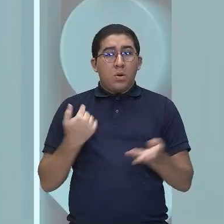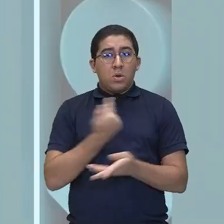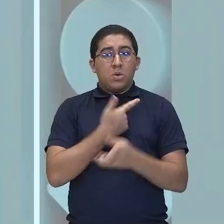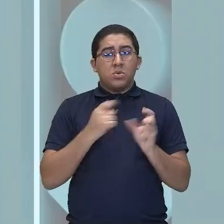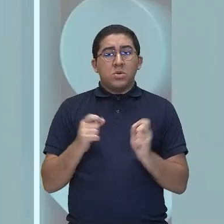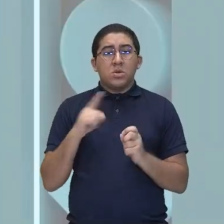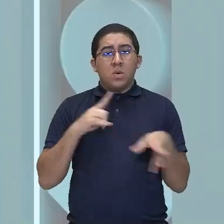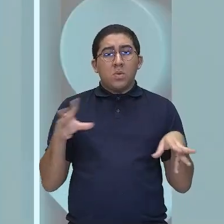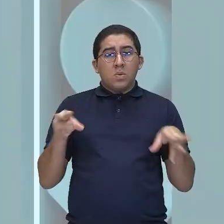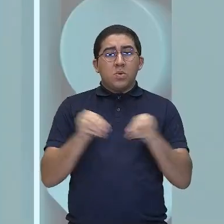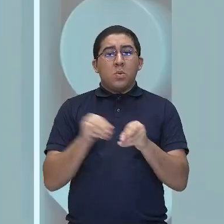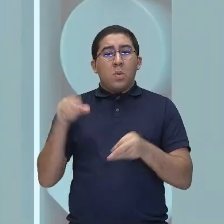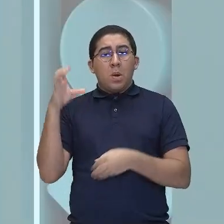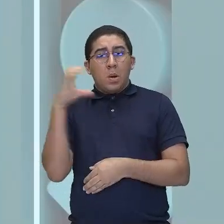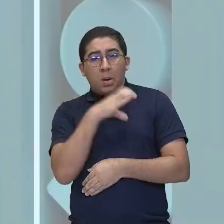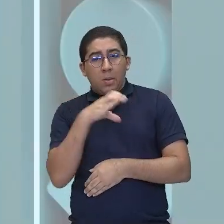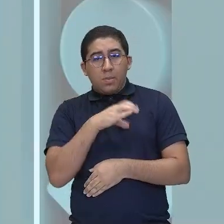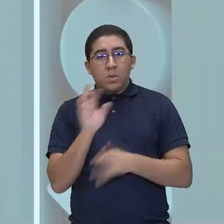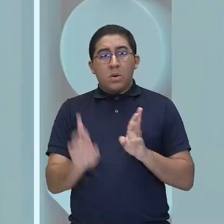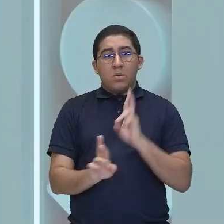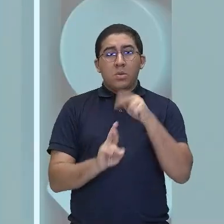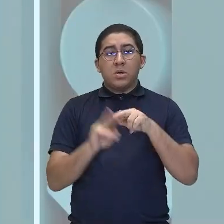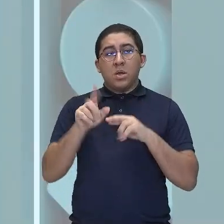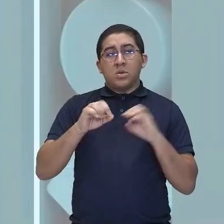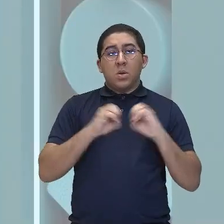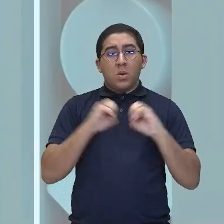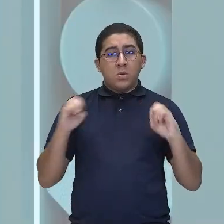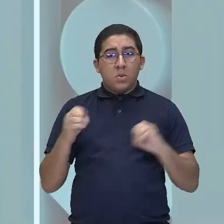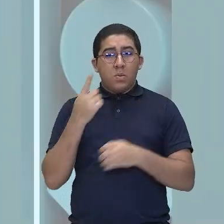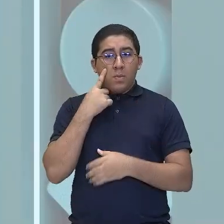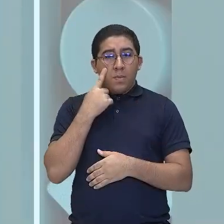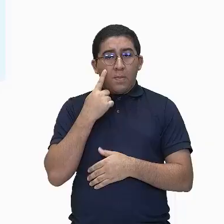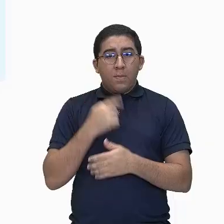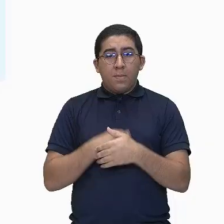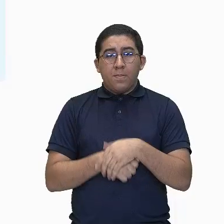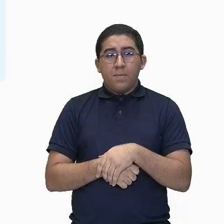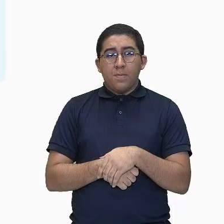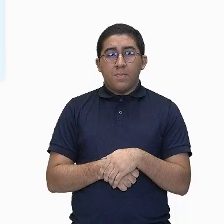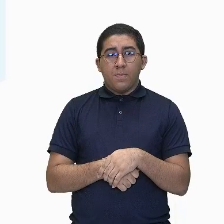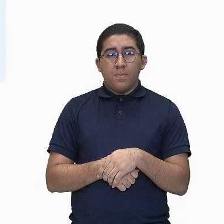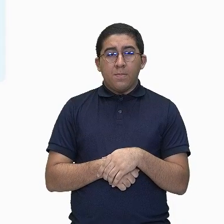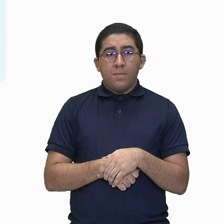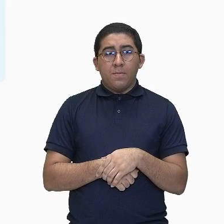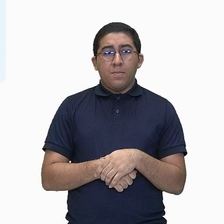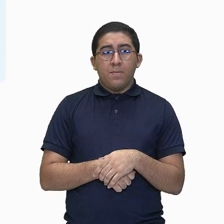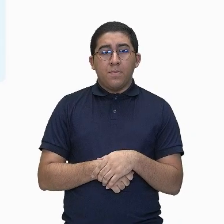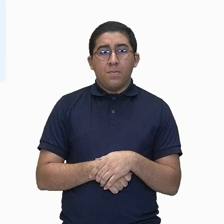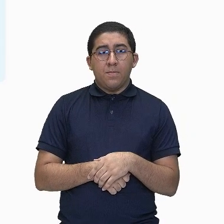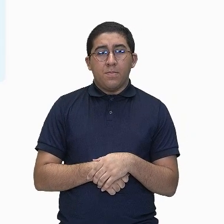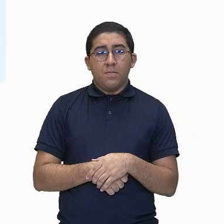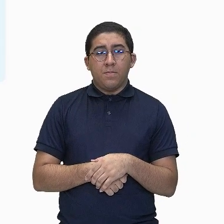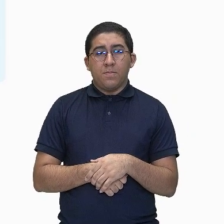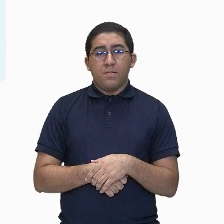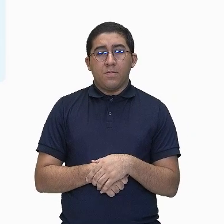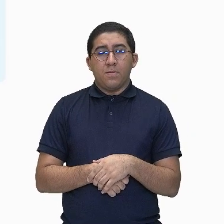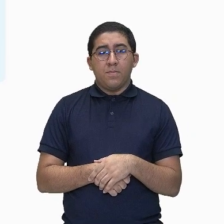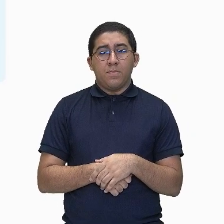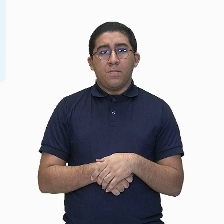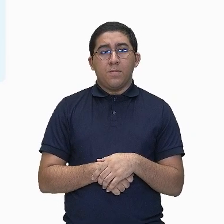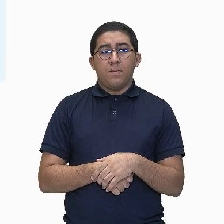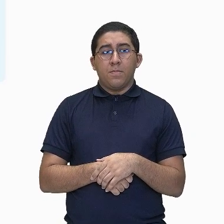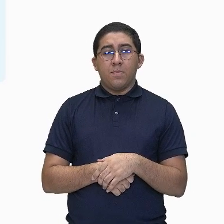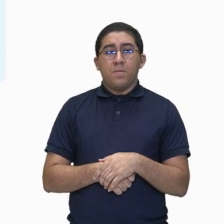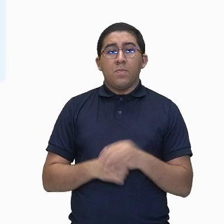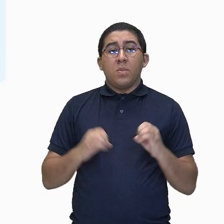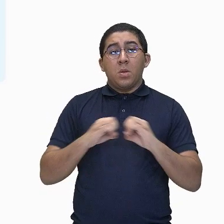pequeno resumo sobre essas orações coordenadas. Vamos lá. As orações coordenadas aditivas,